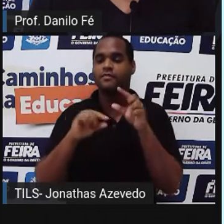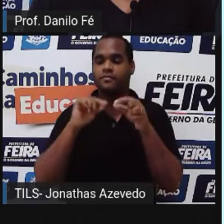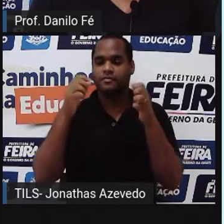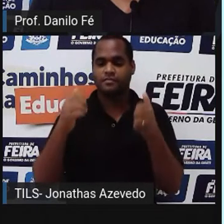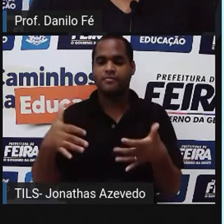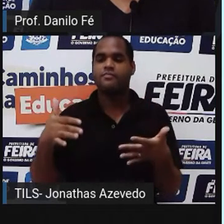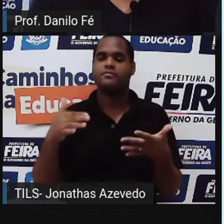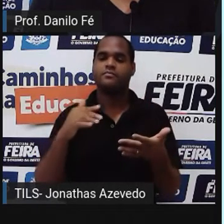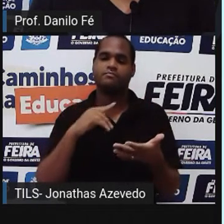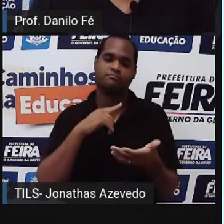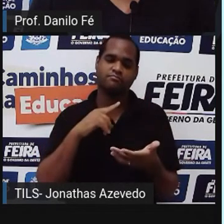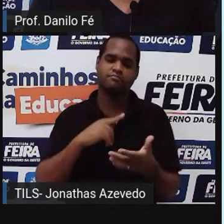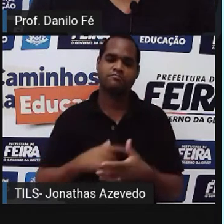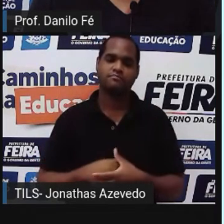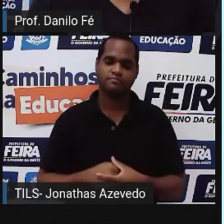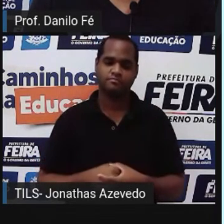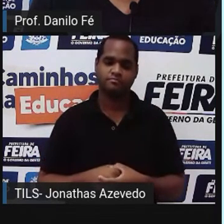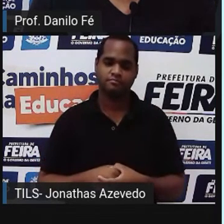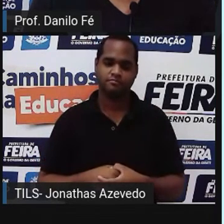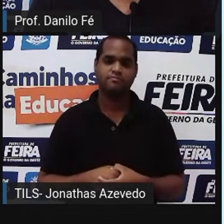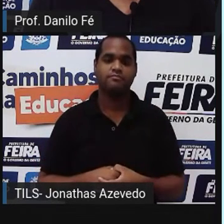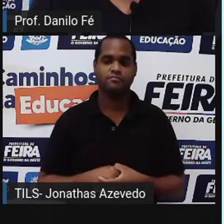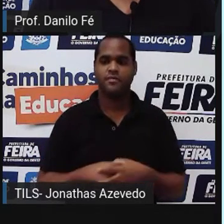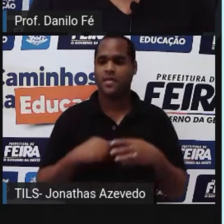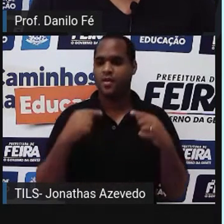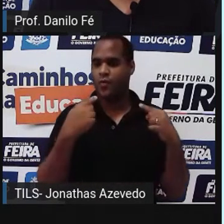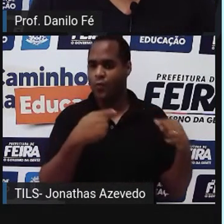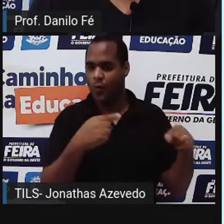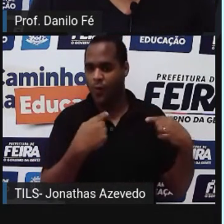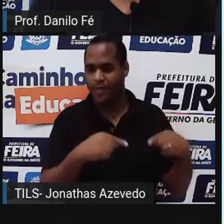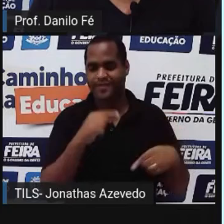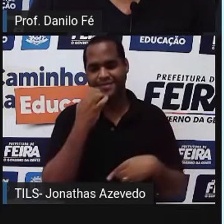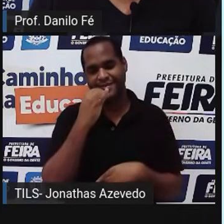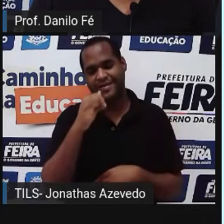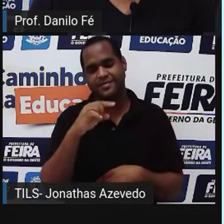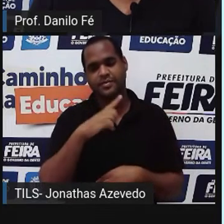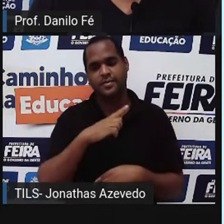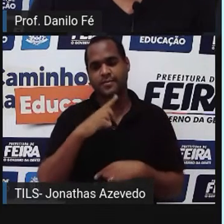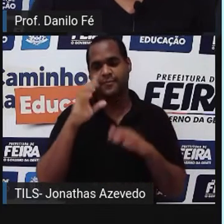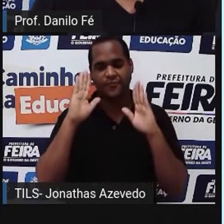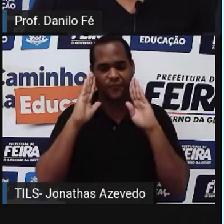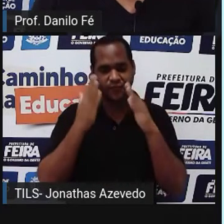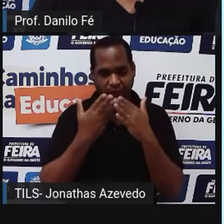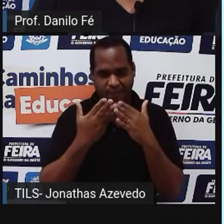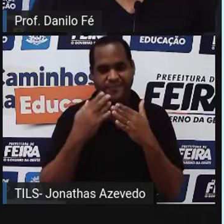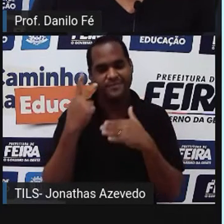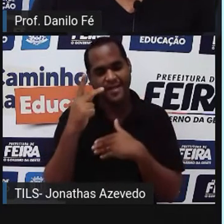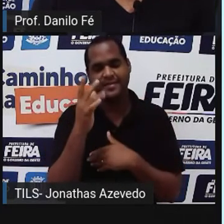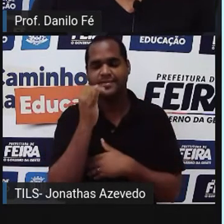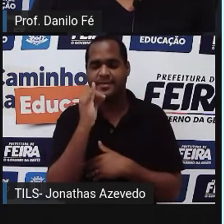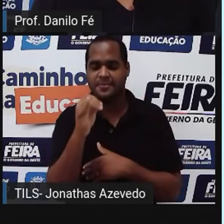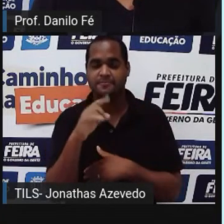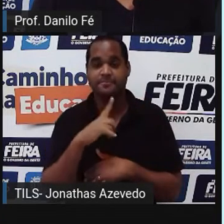Itália e vão lutar contra a Itália nessa guerra, focando na Itália. E a Itália